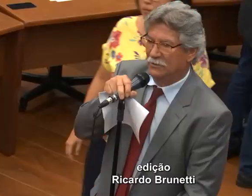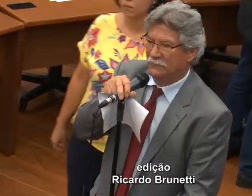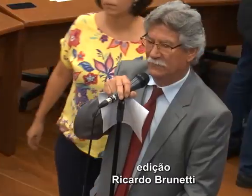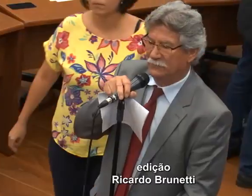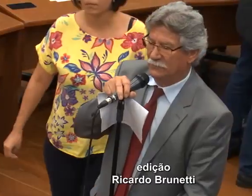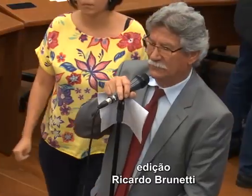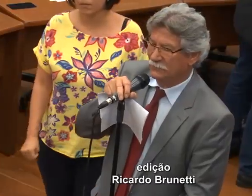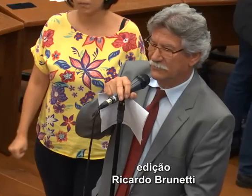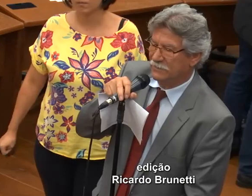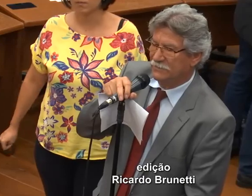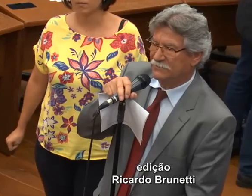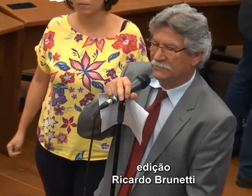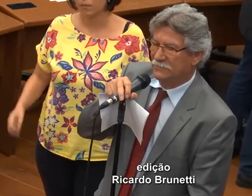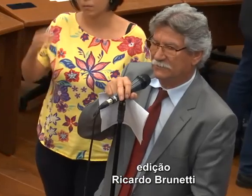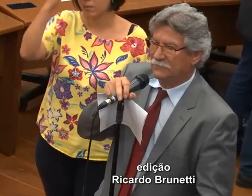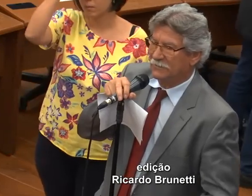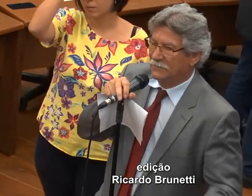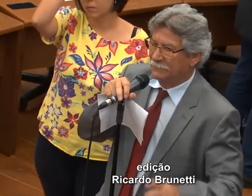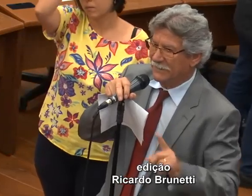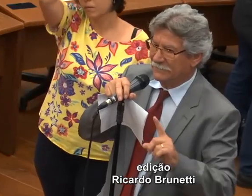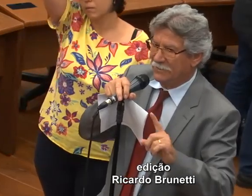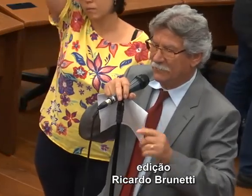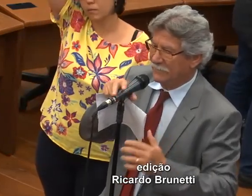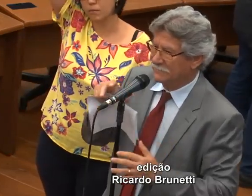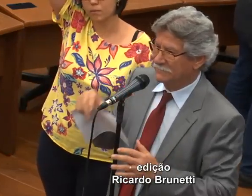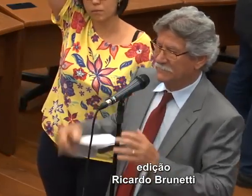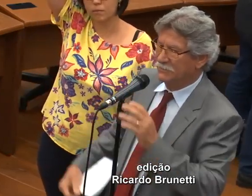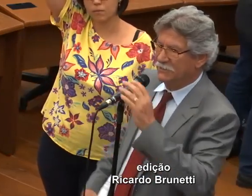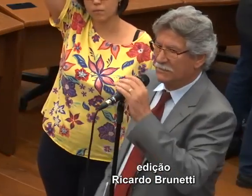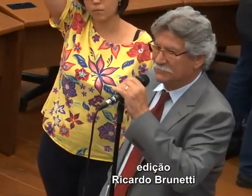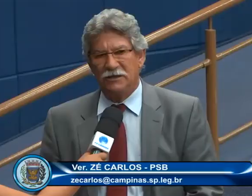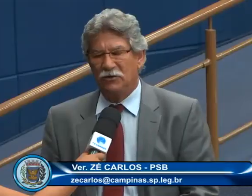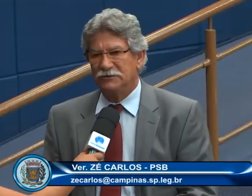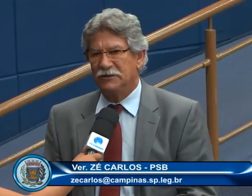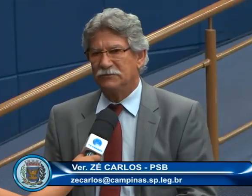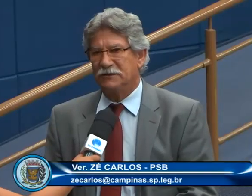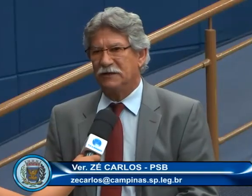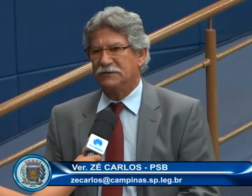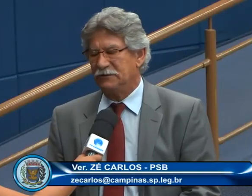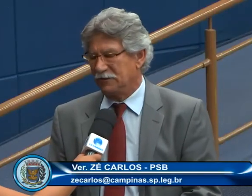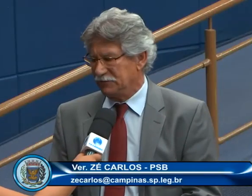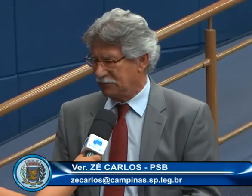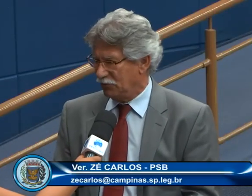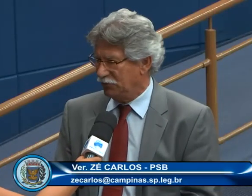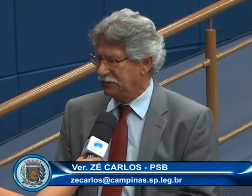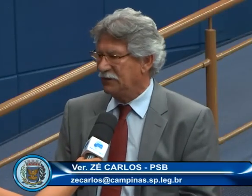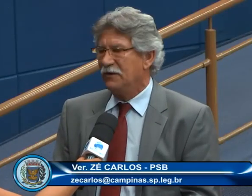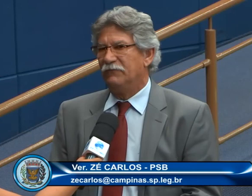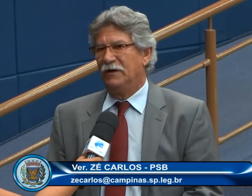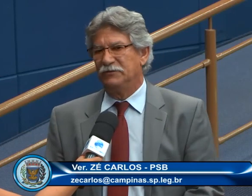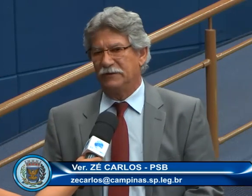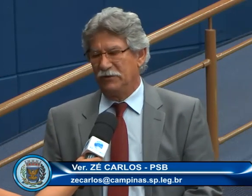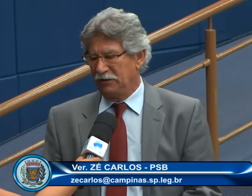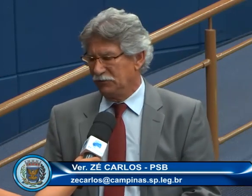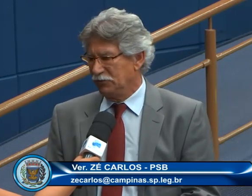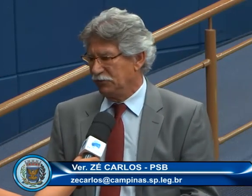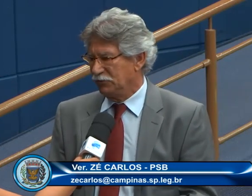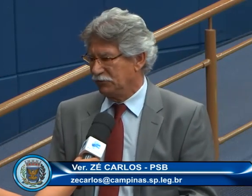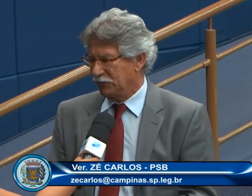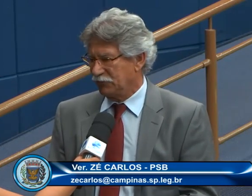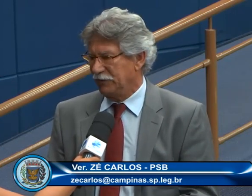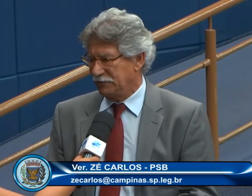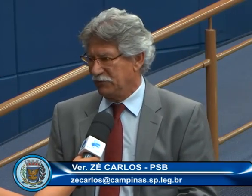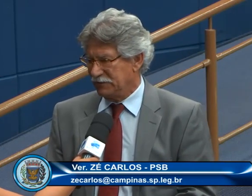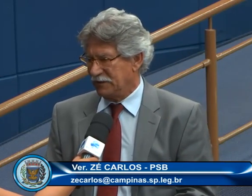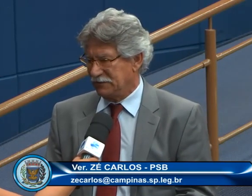O grupo já definiu a agenda para os próximos dias desta semana. Nós iremos até a Secretaria de Saúde, vamos também